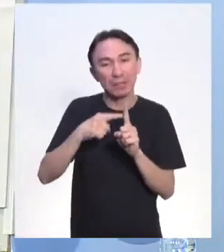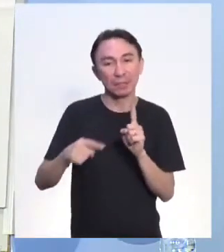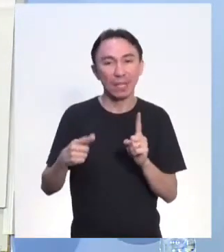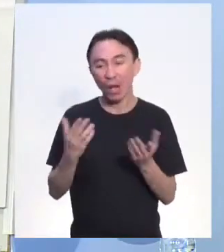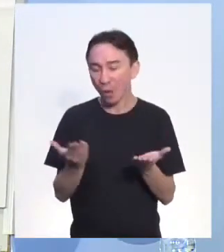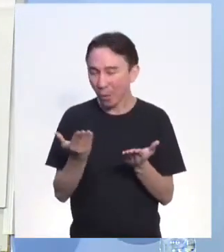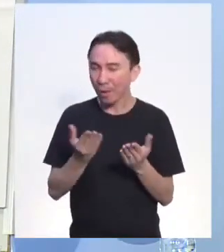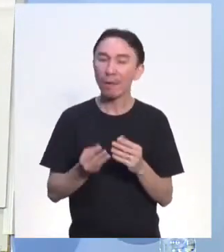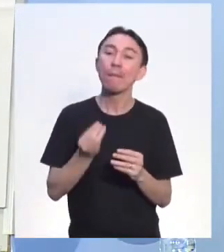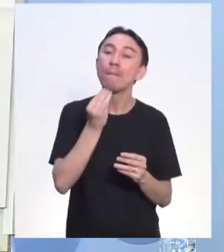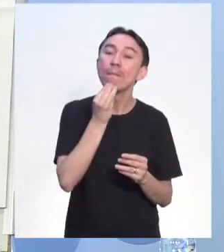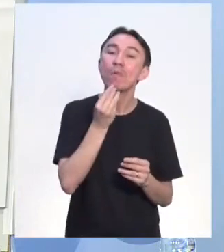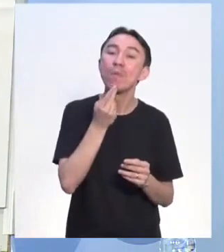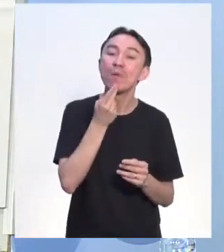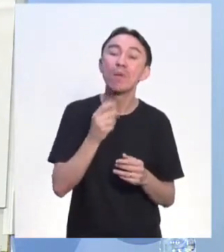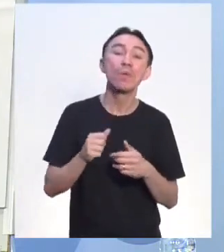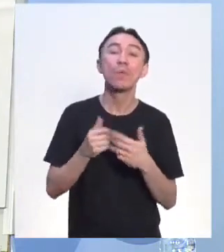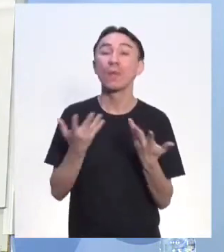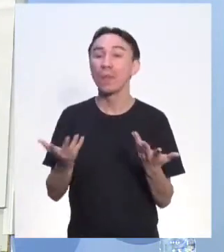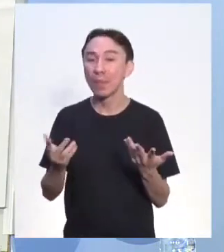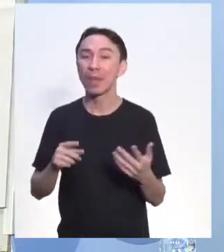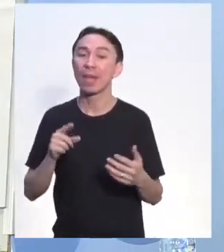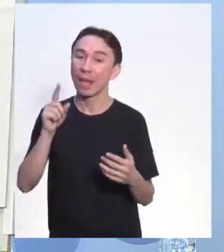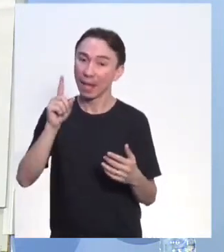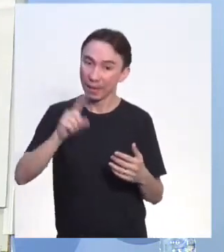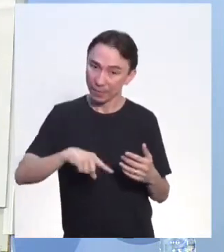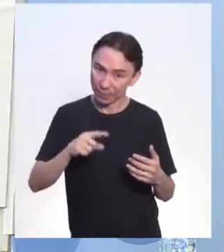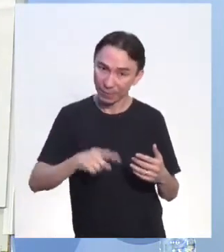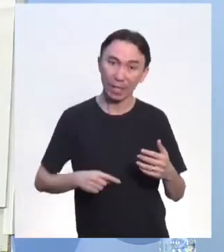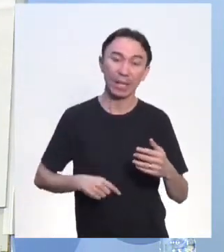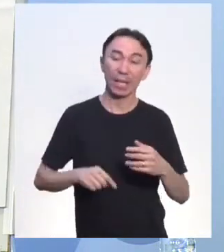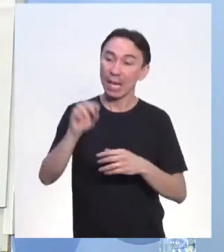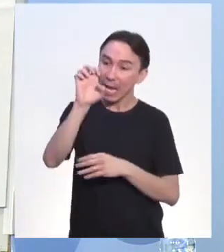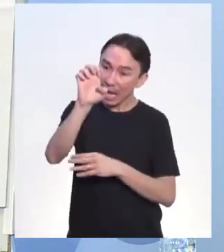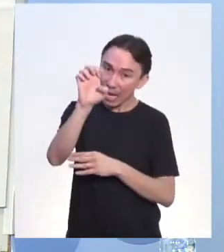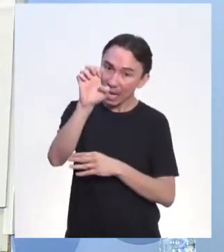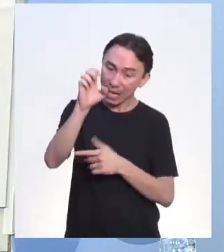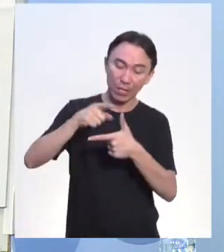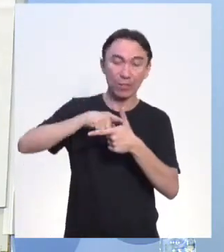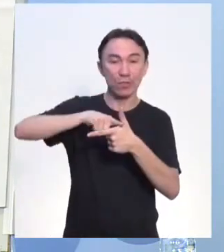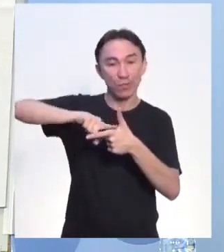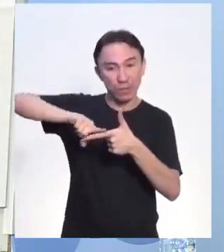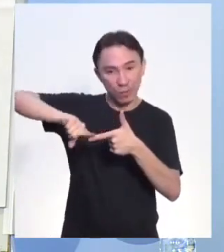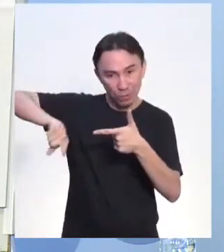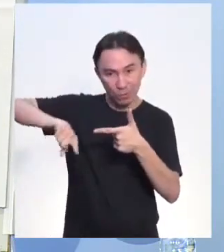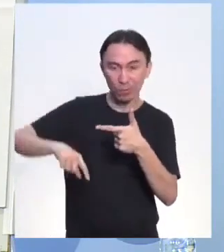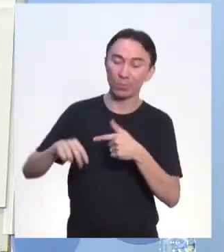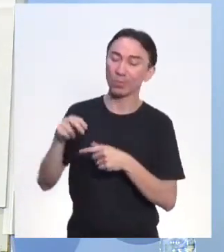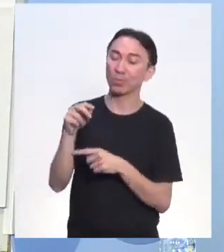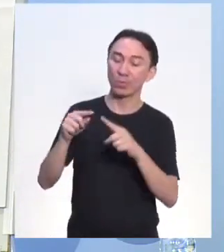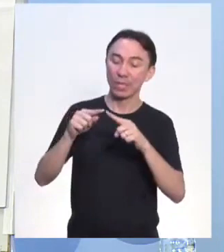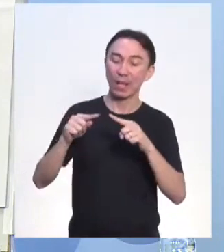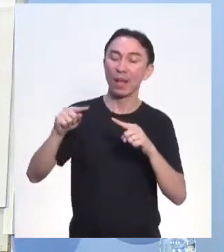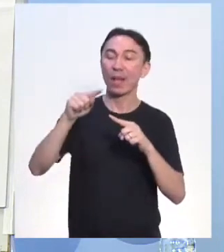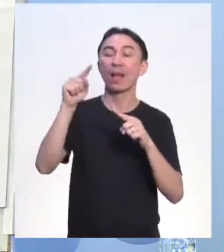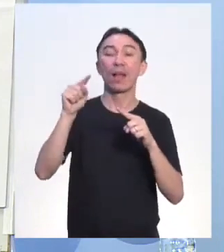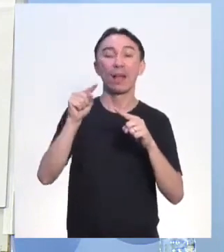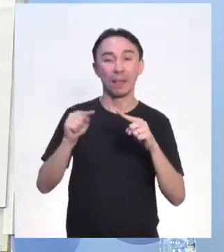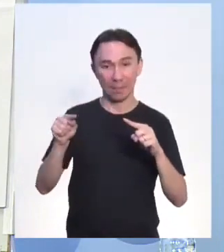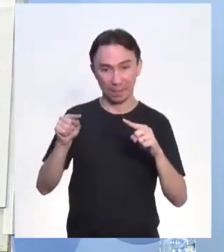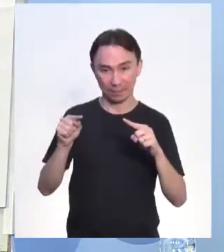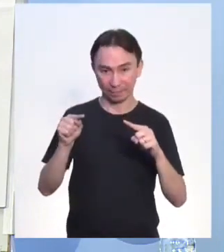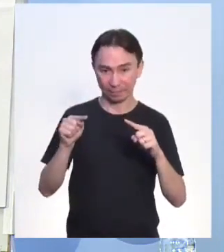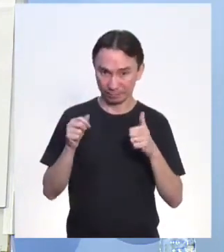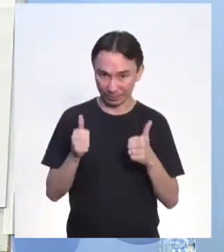vai ser a nossa probabilidade? Vai ser a divisão entre o valor do evento, quantidade de termos no evento, pela quantidade de termos no